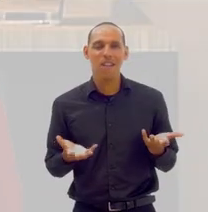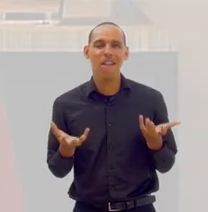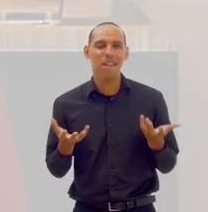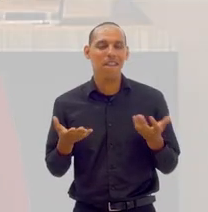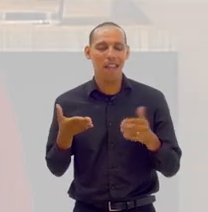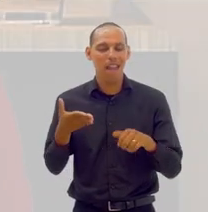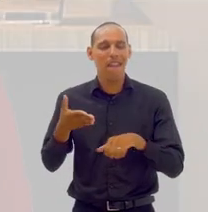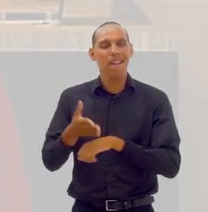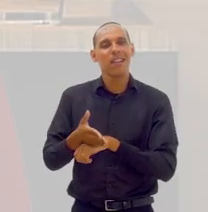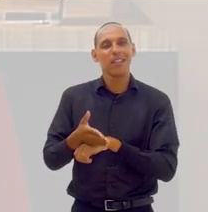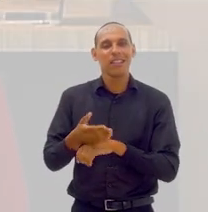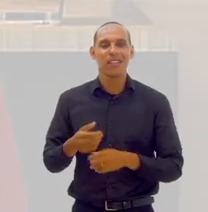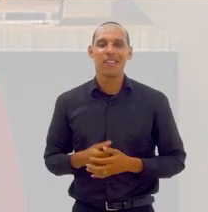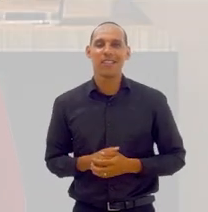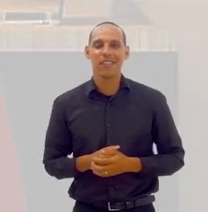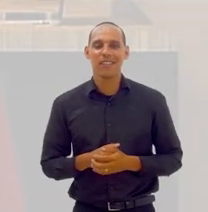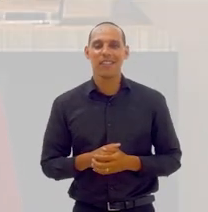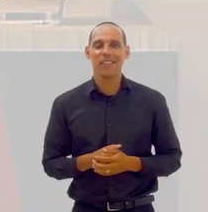que querem ingressar